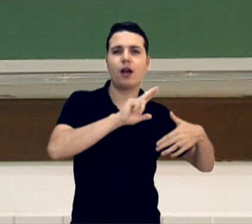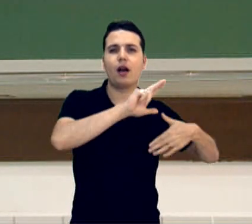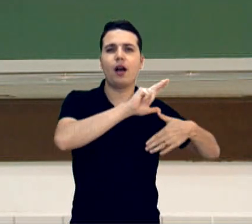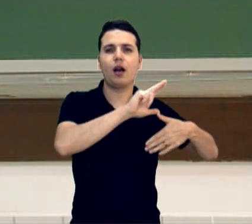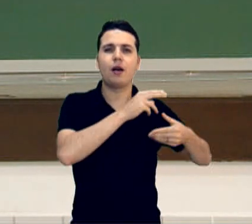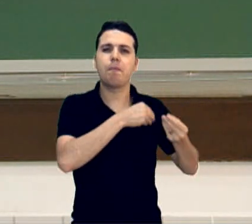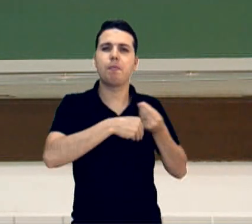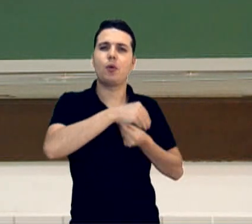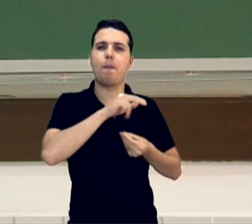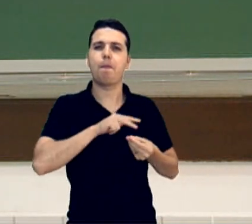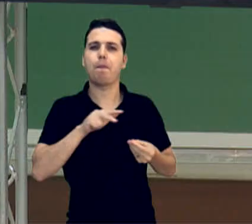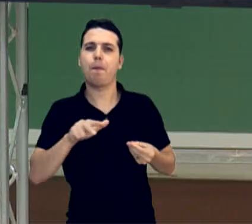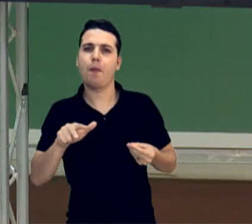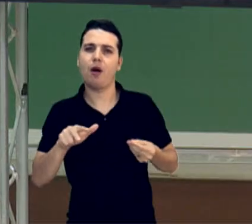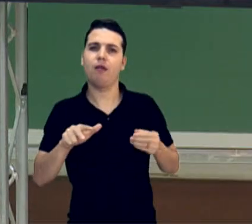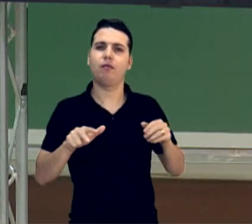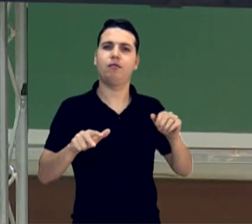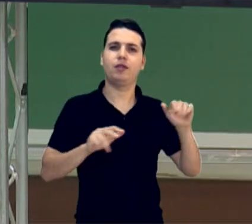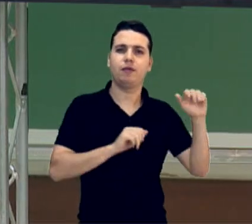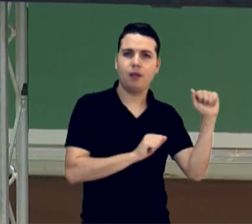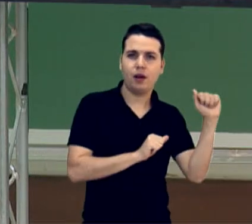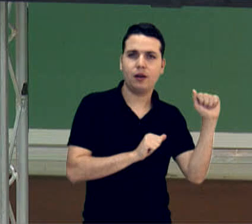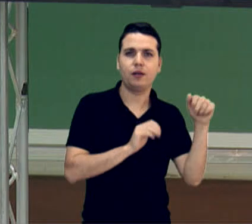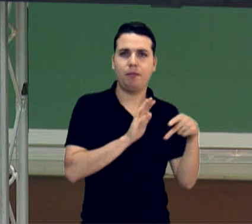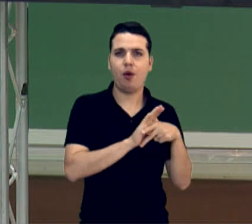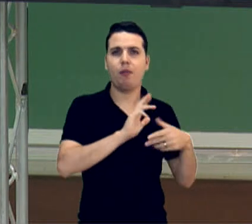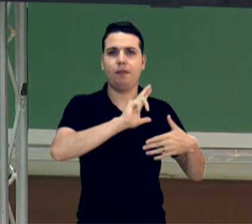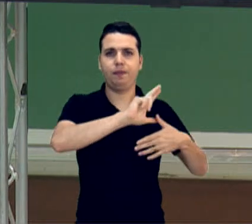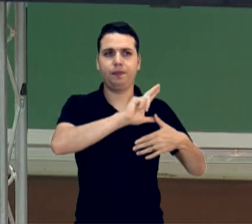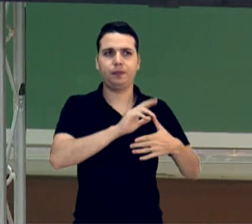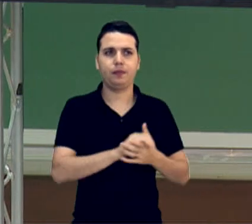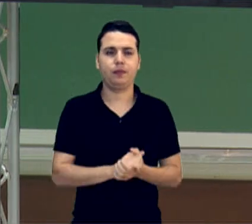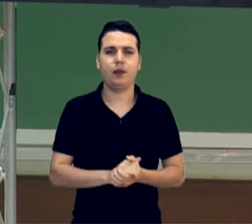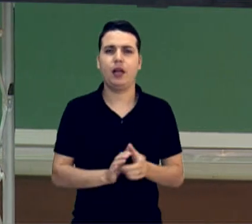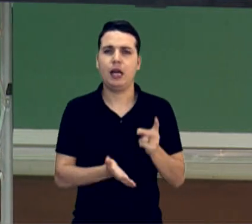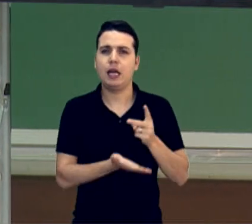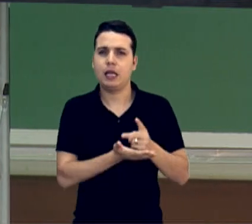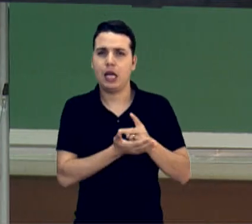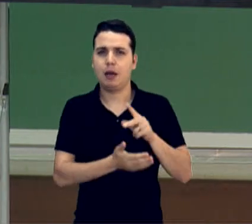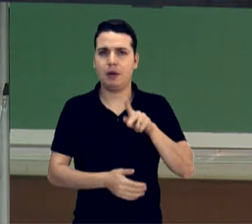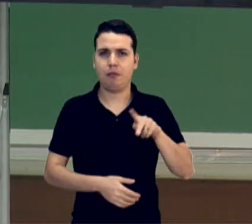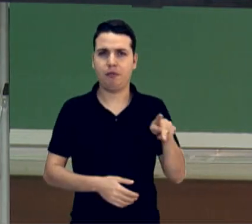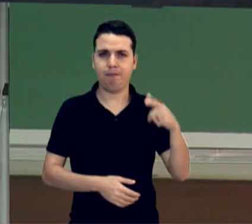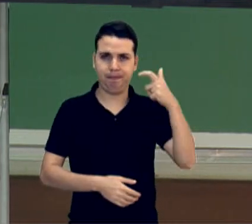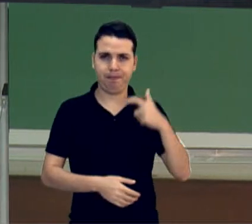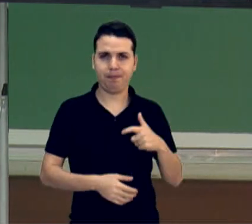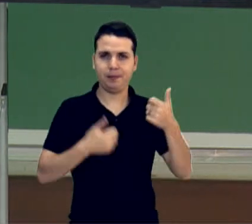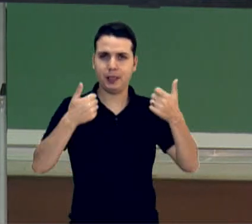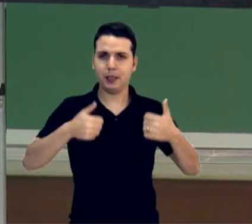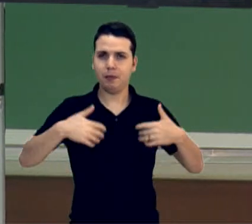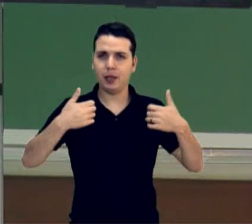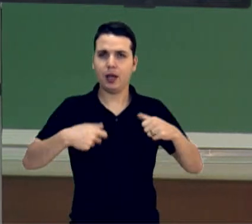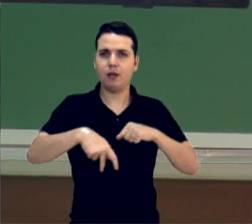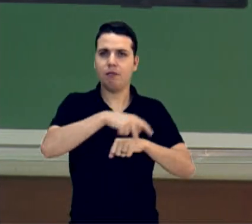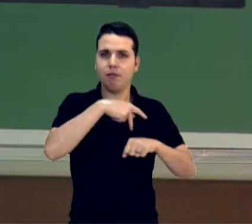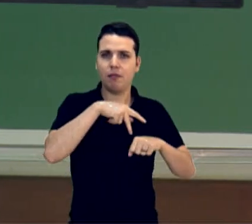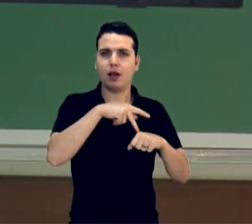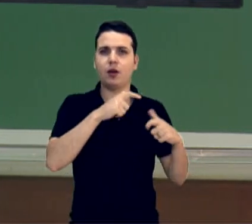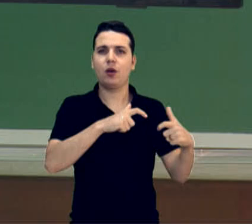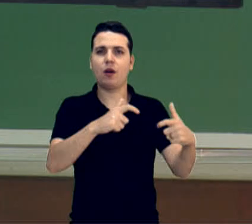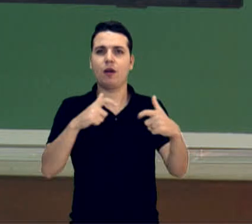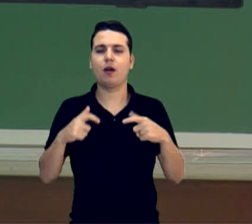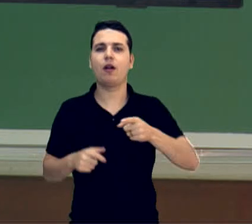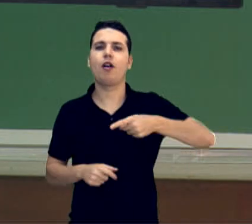com o espanhol, né? Da América Latina. Então, sempre quando a prof vai falando dos locais, dos países, das regiões,